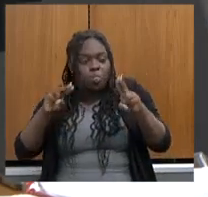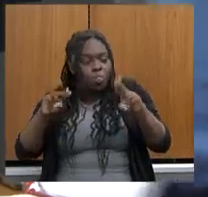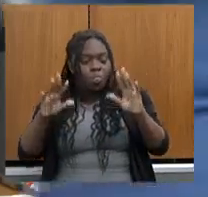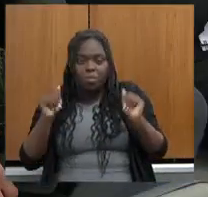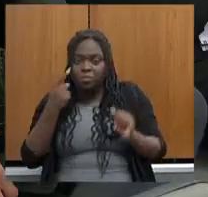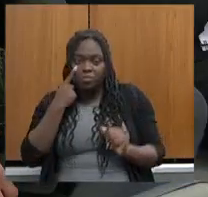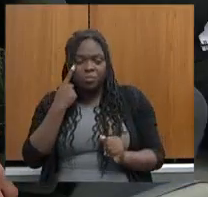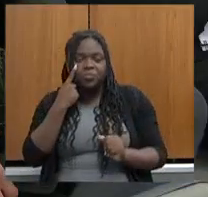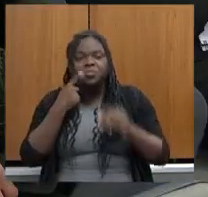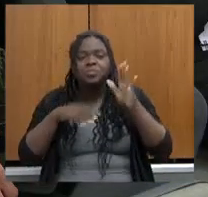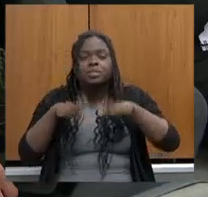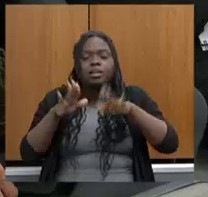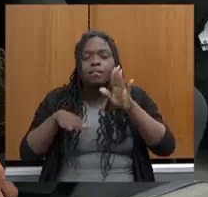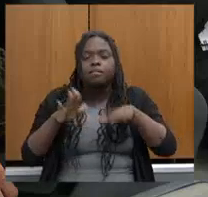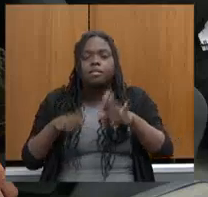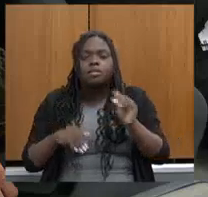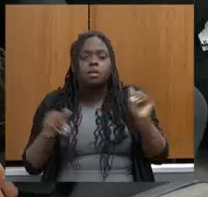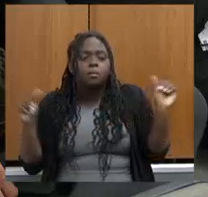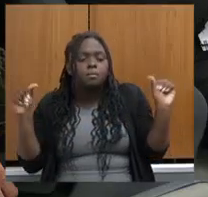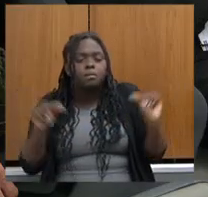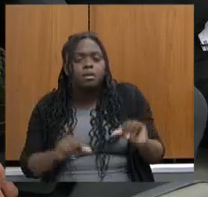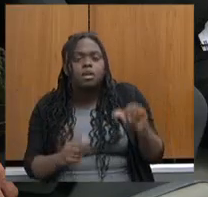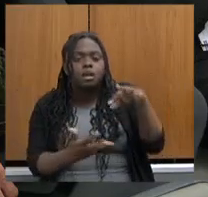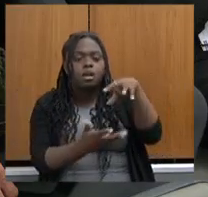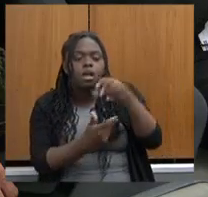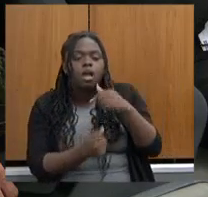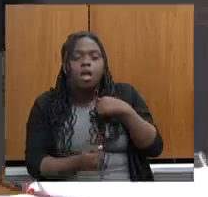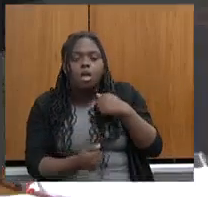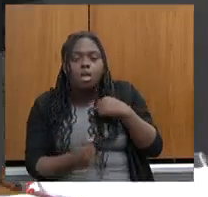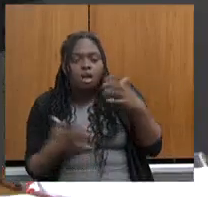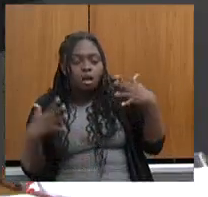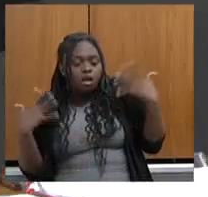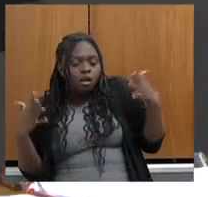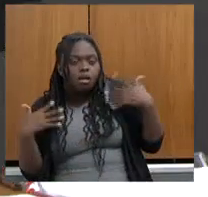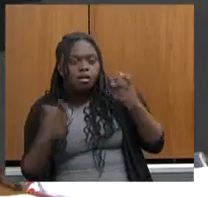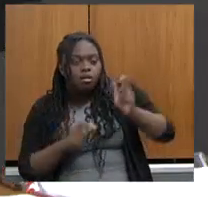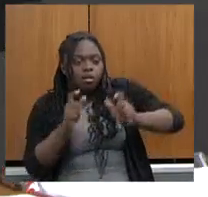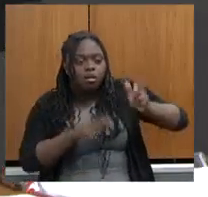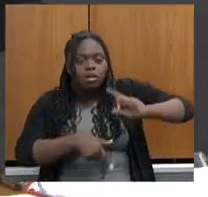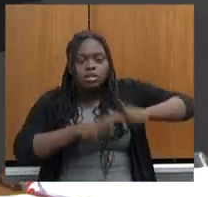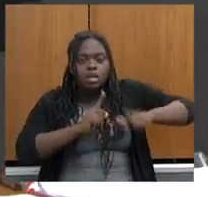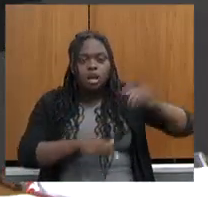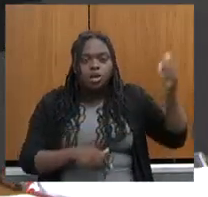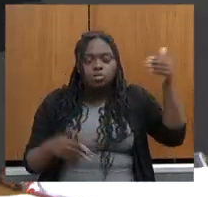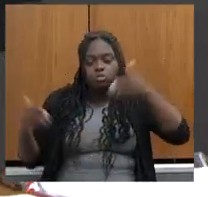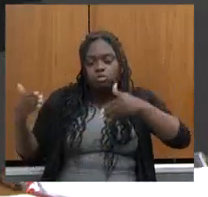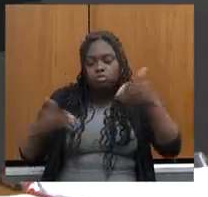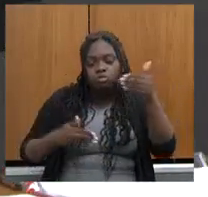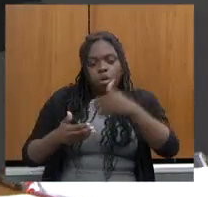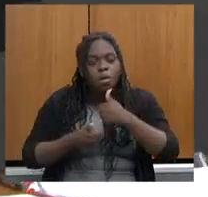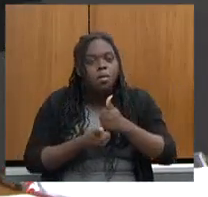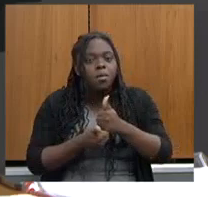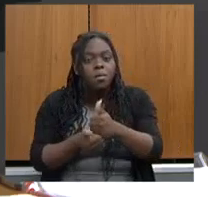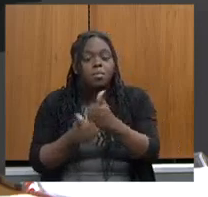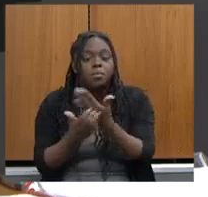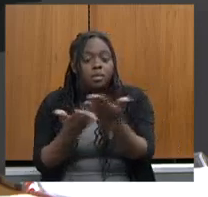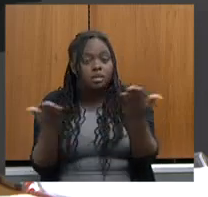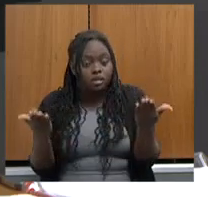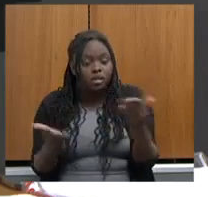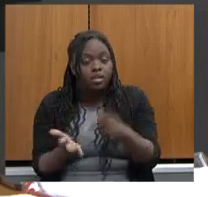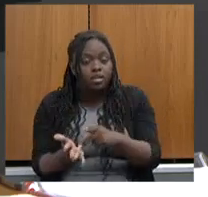Talvez uma tragédia do mundo eu fiquei entusiasmado quando o pessoal de Israel veio Para apoiar vocês né